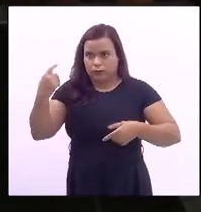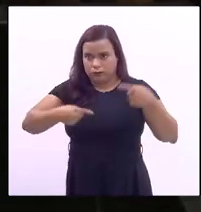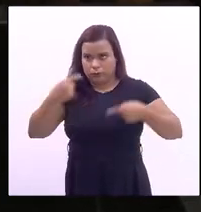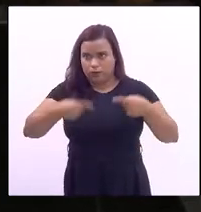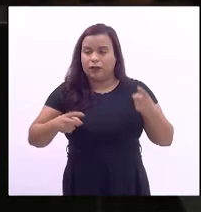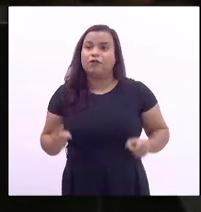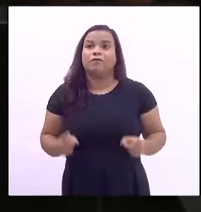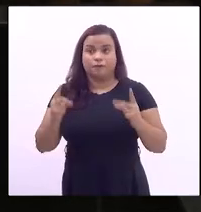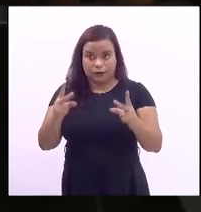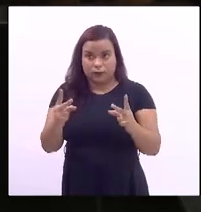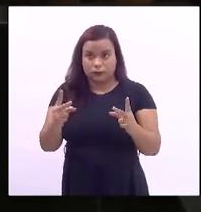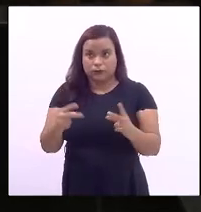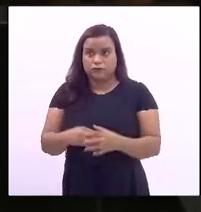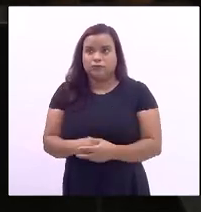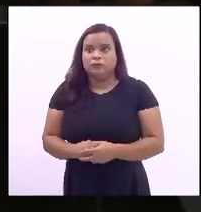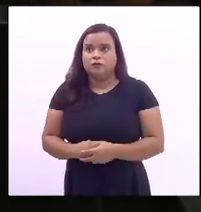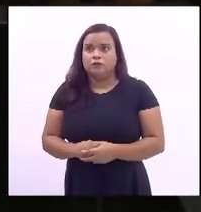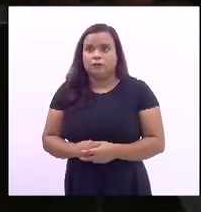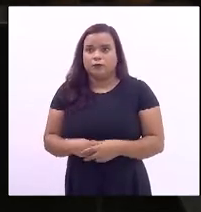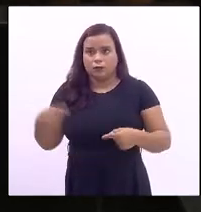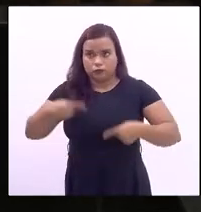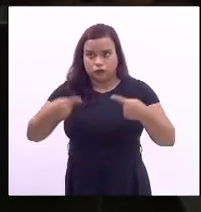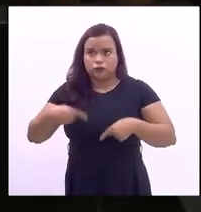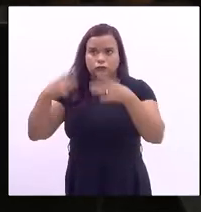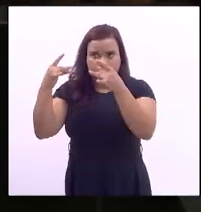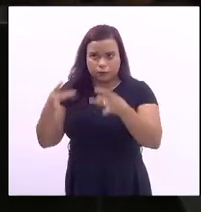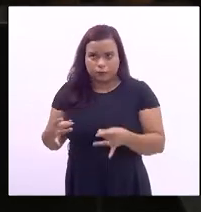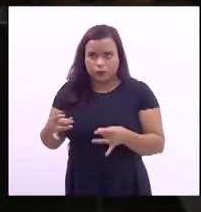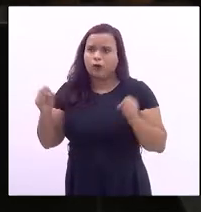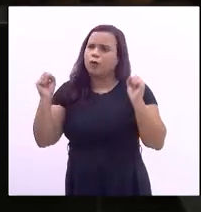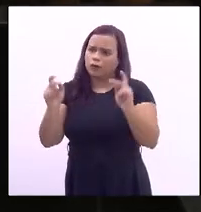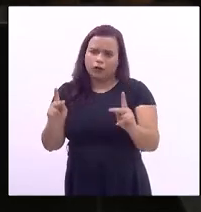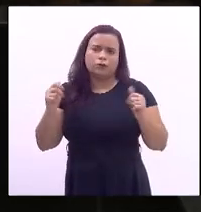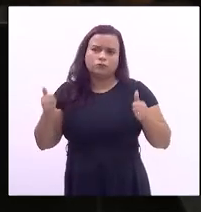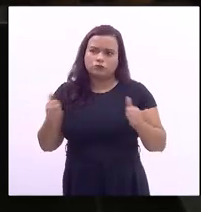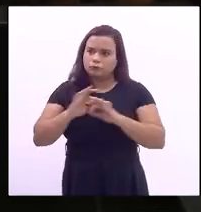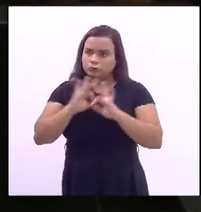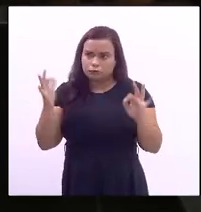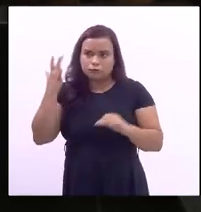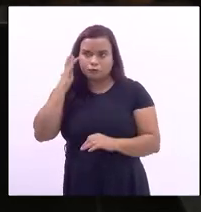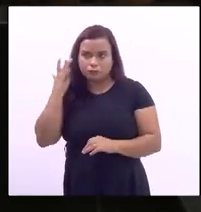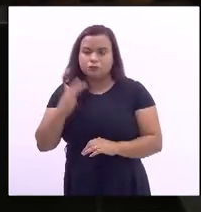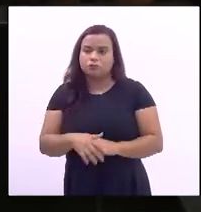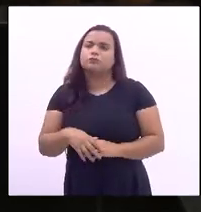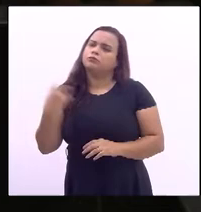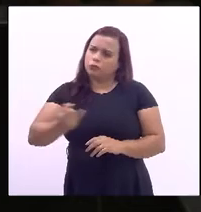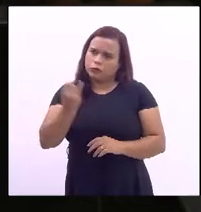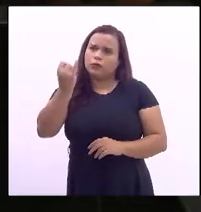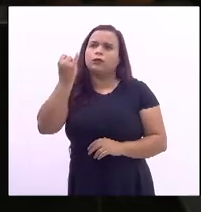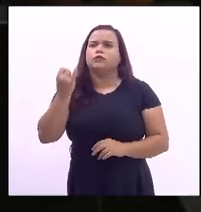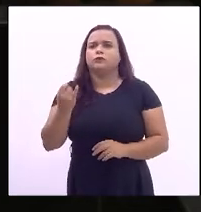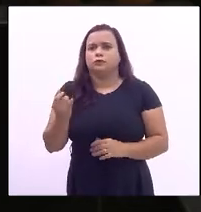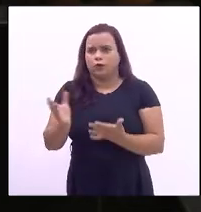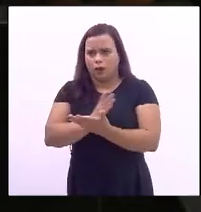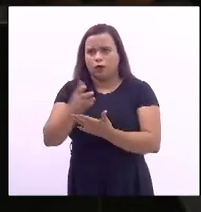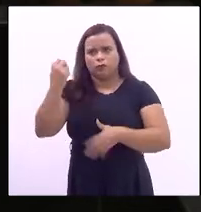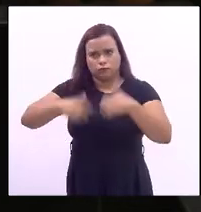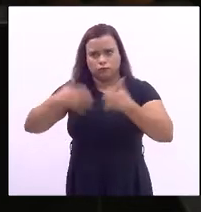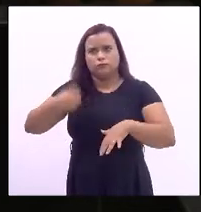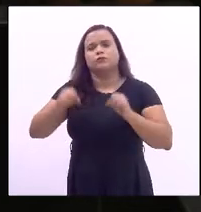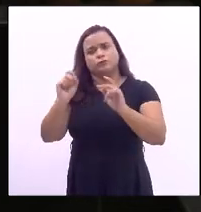debater a venda e discutir os pormenores Ok Acho ótimo muito válido algumas